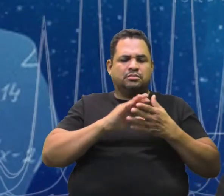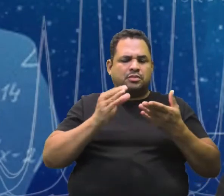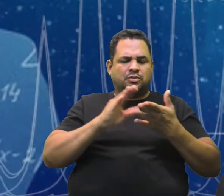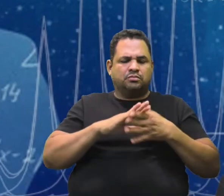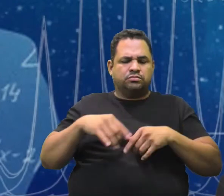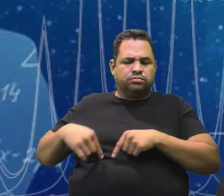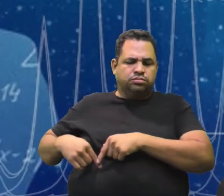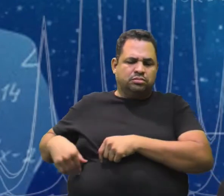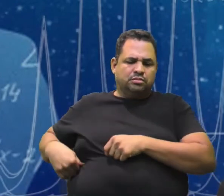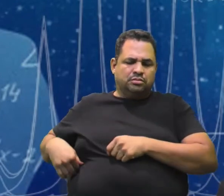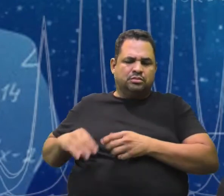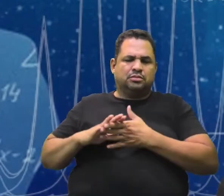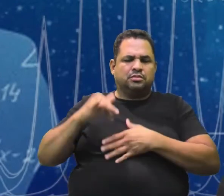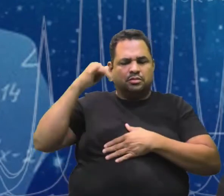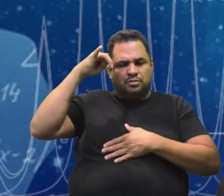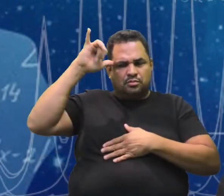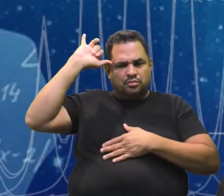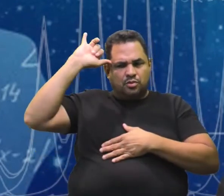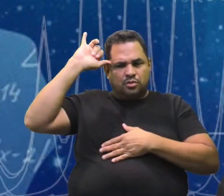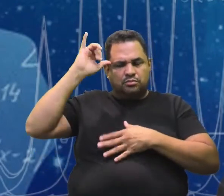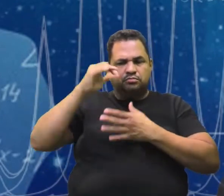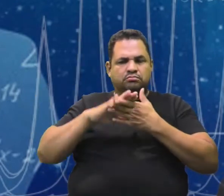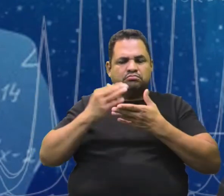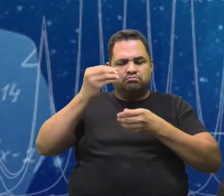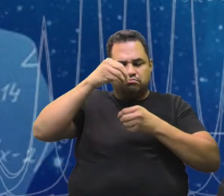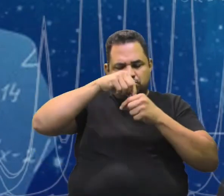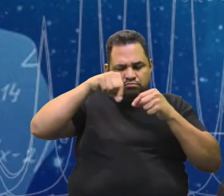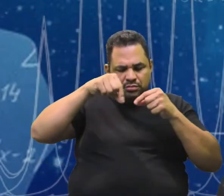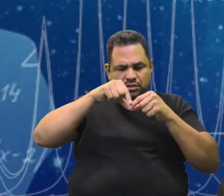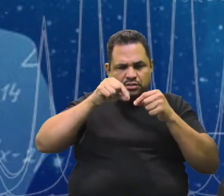bovino cru. Quando você colocar